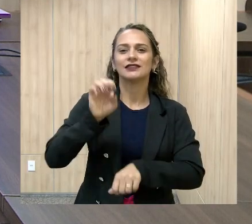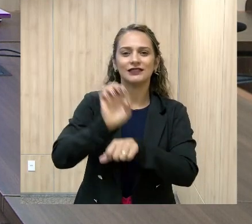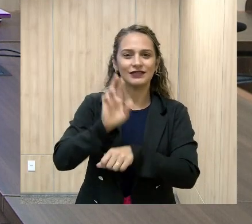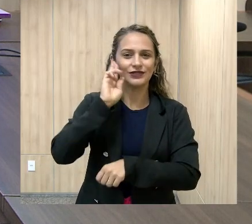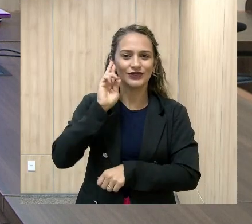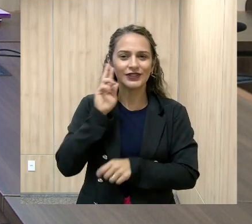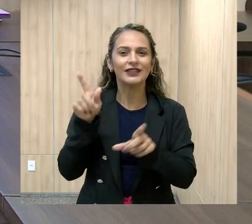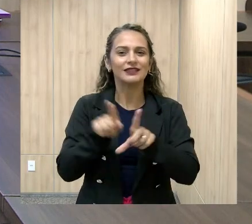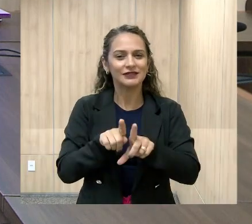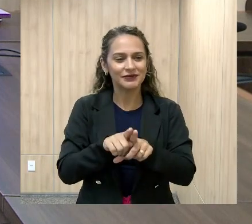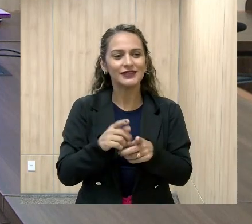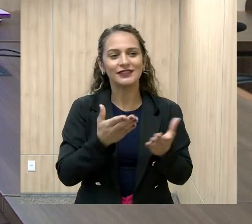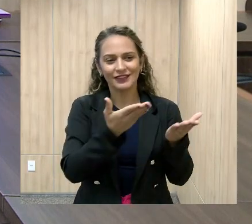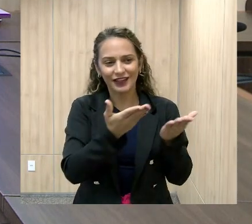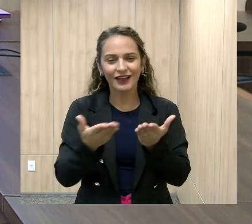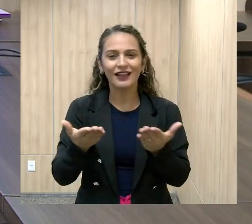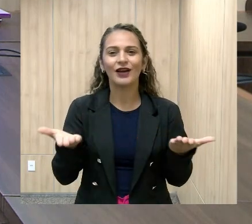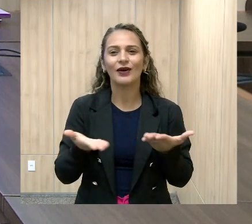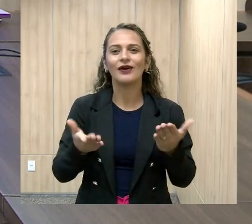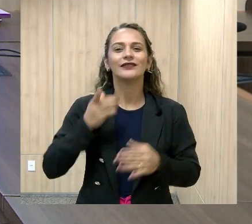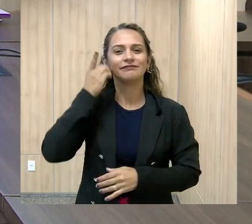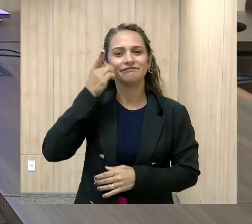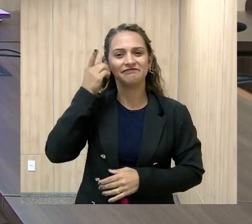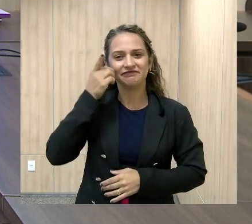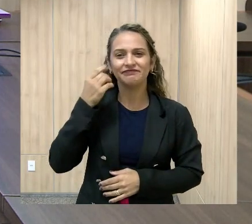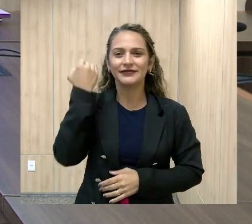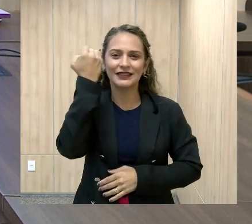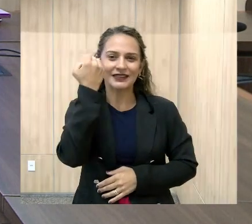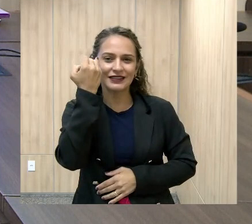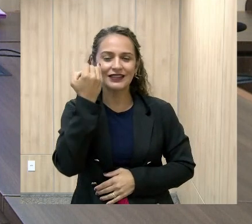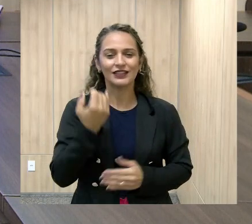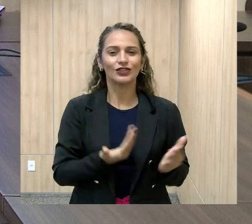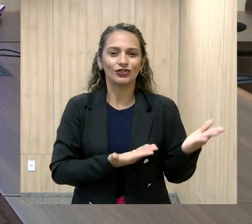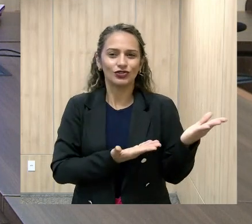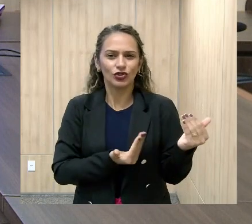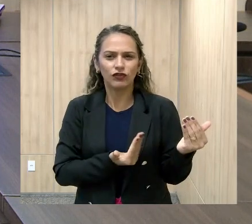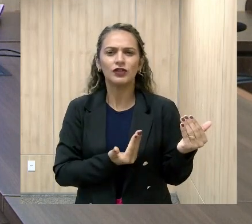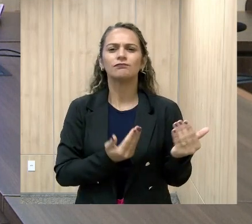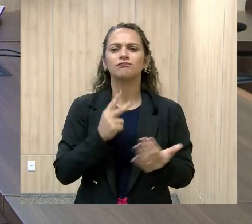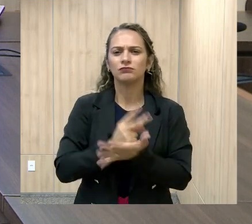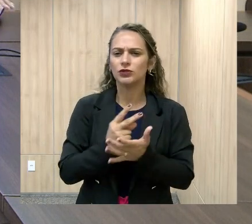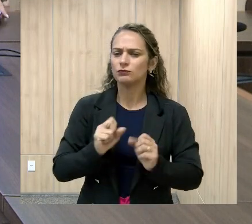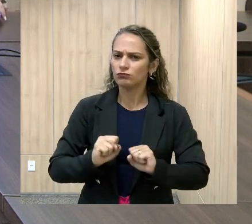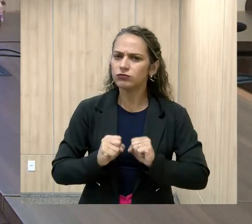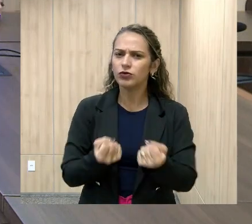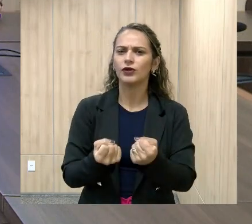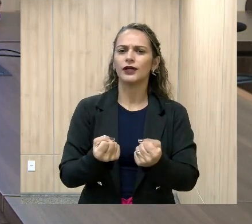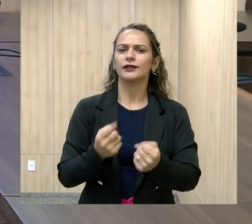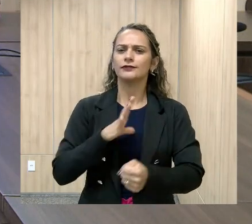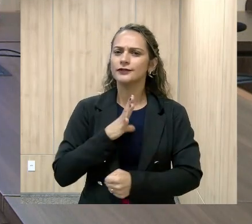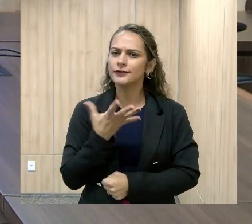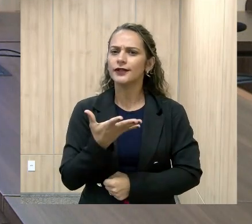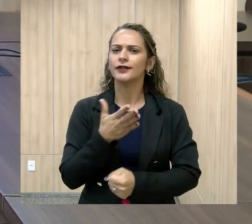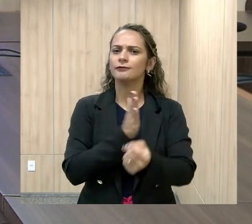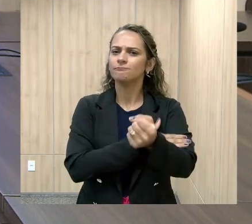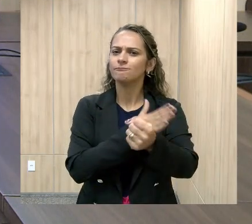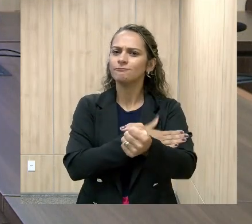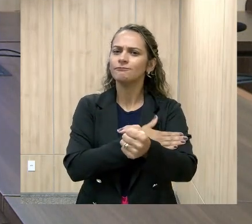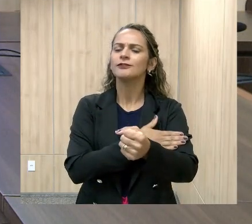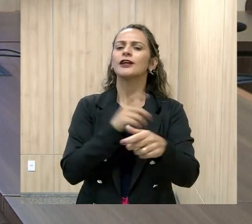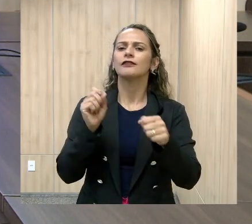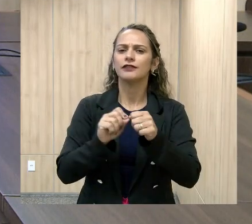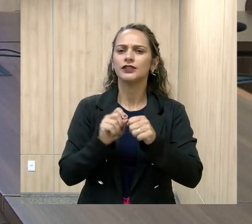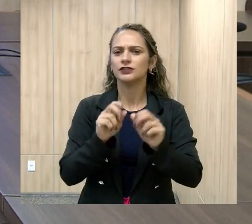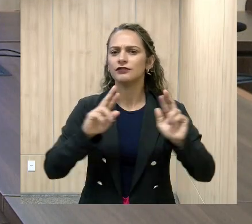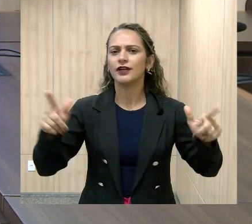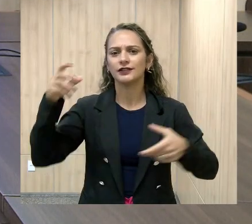né e o estado de Rondônia de ter ela como deputada uma deputada jovem a guerrida determinada é que